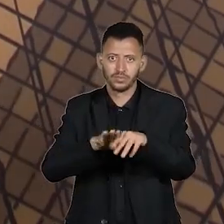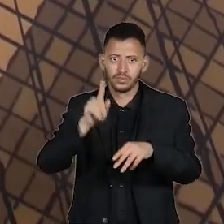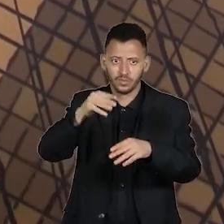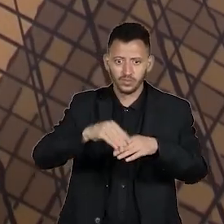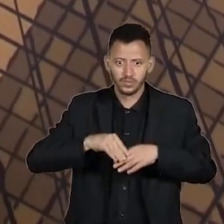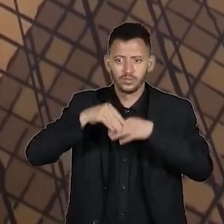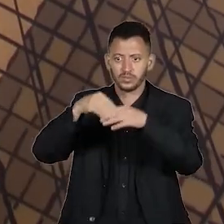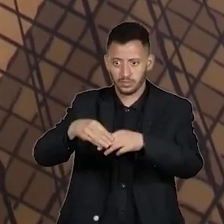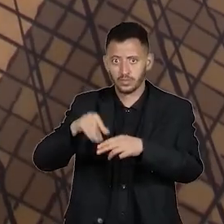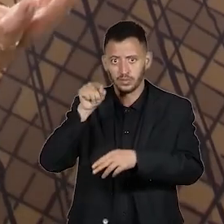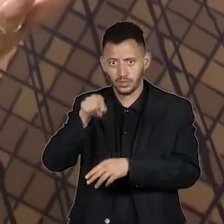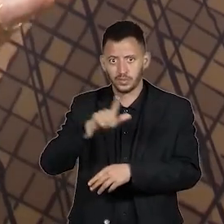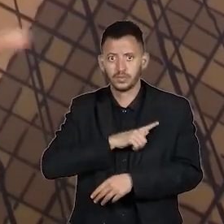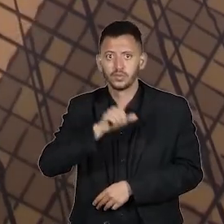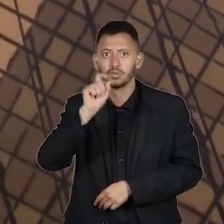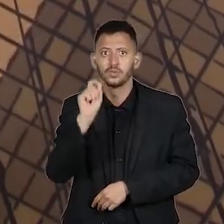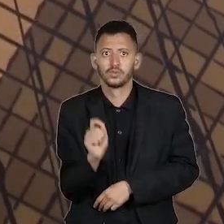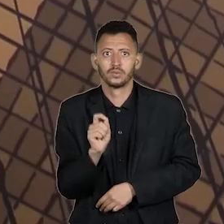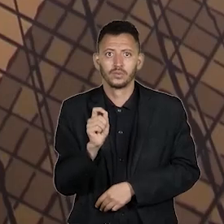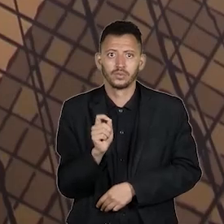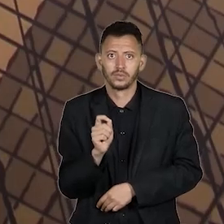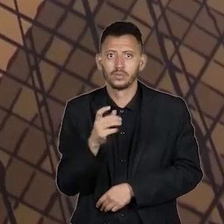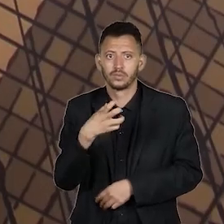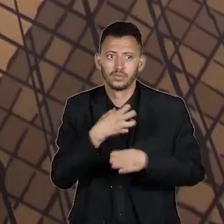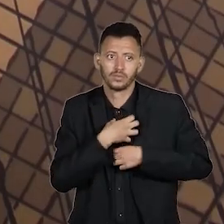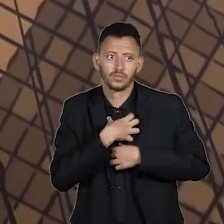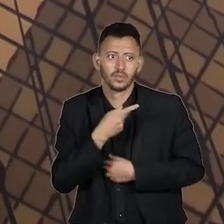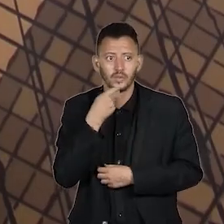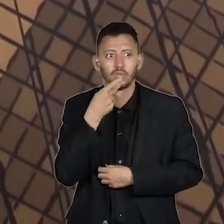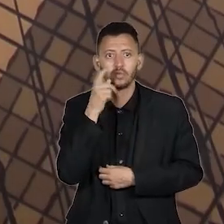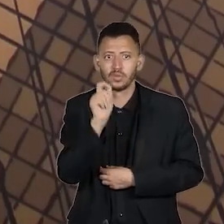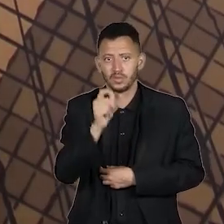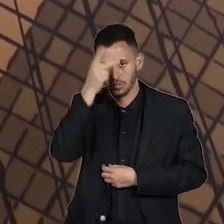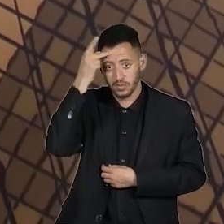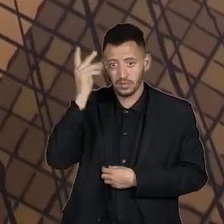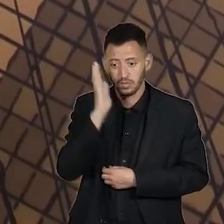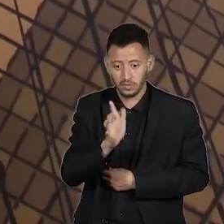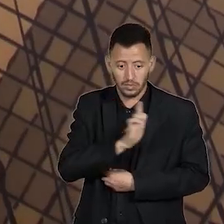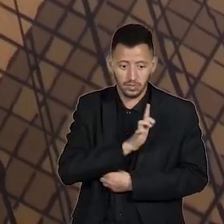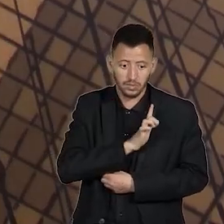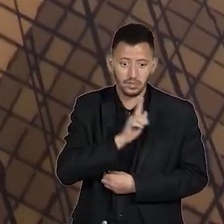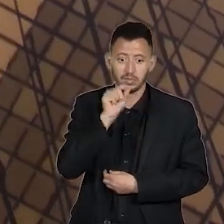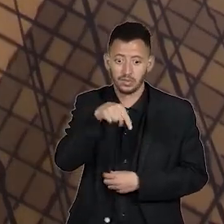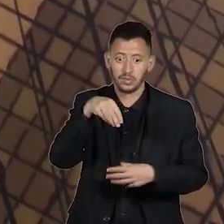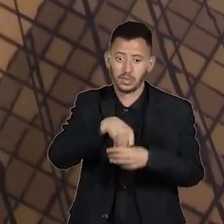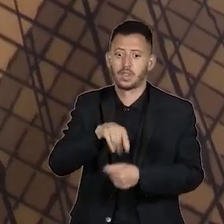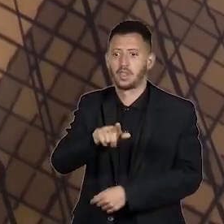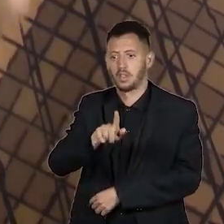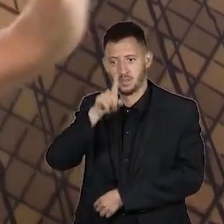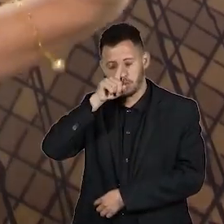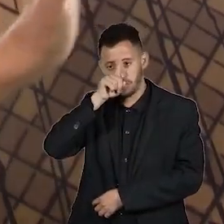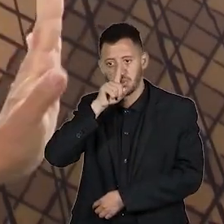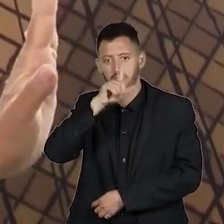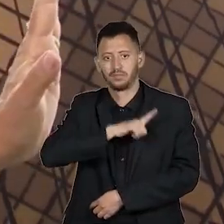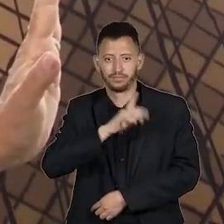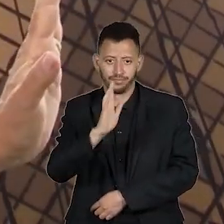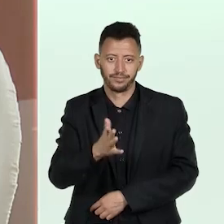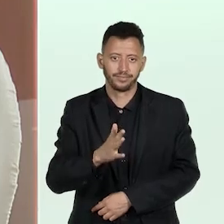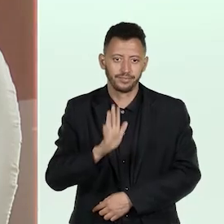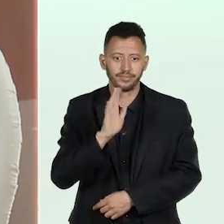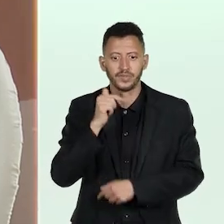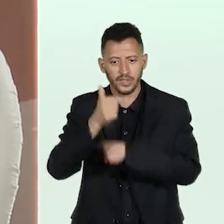Existe um guia para isso? O que é aquela forma que a gente fala assim, a pessoa já está exposta ao